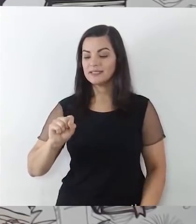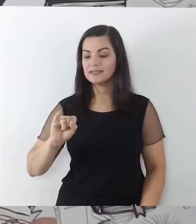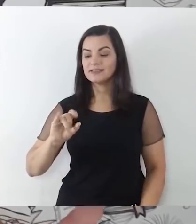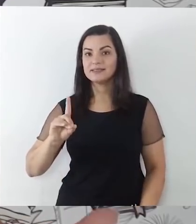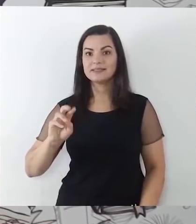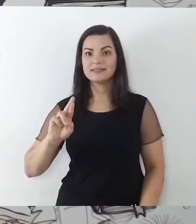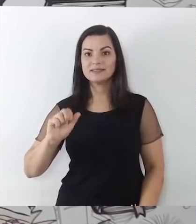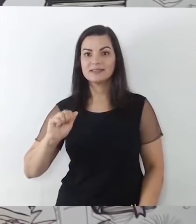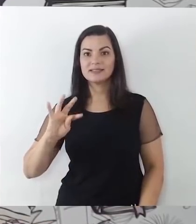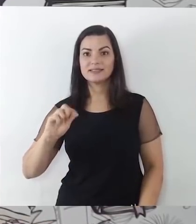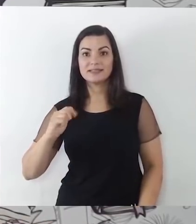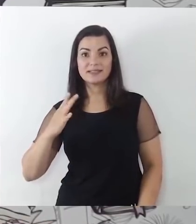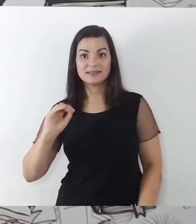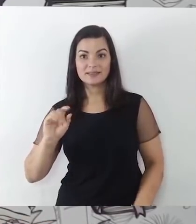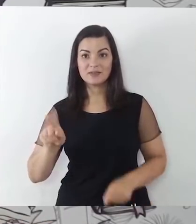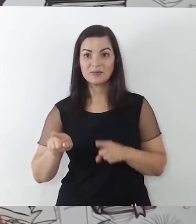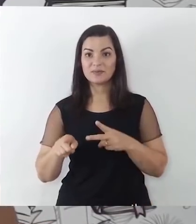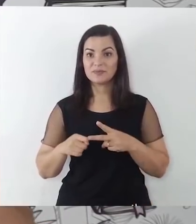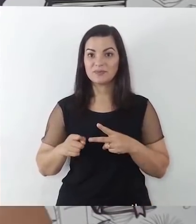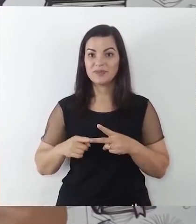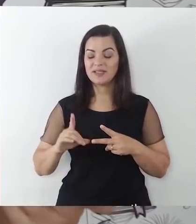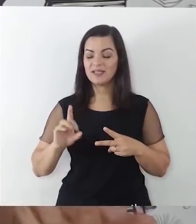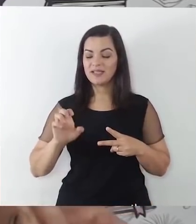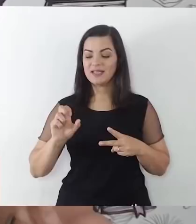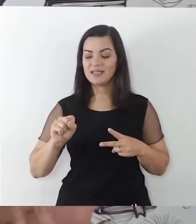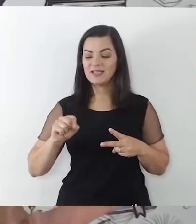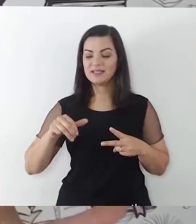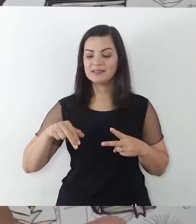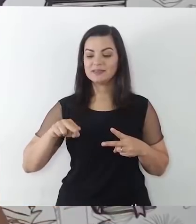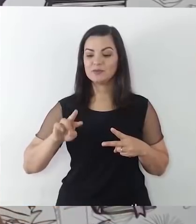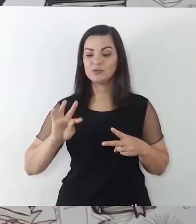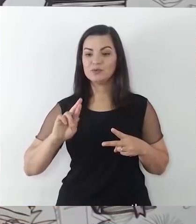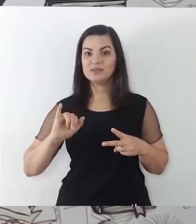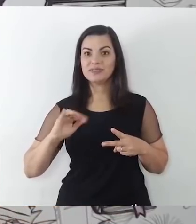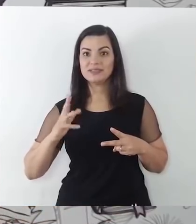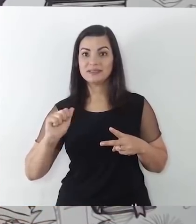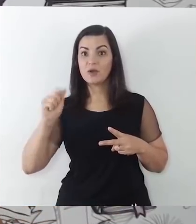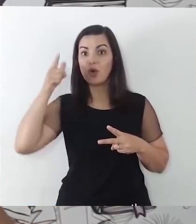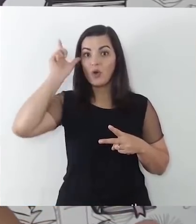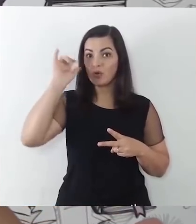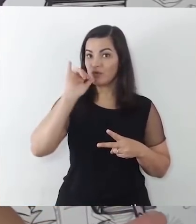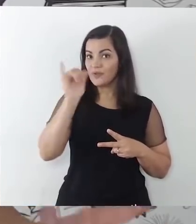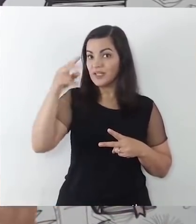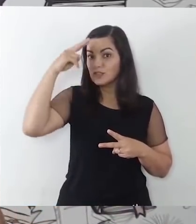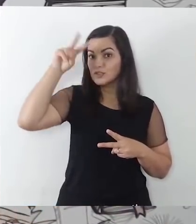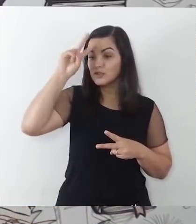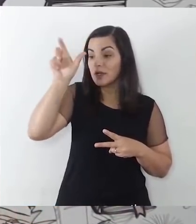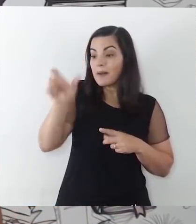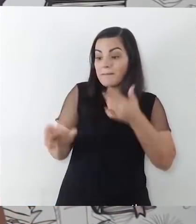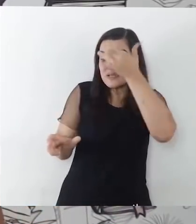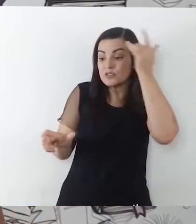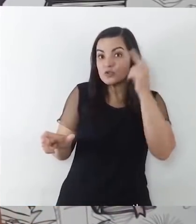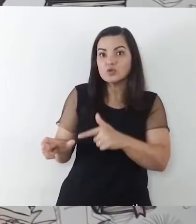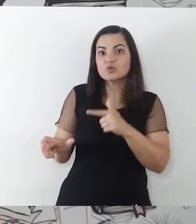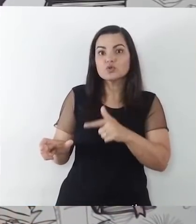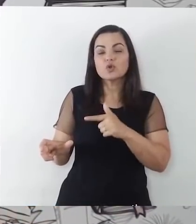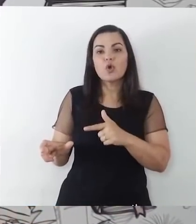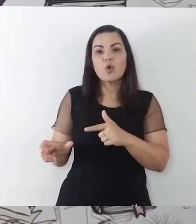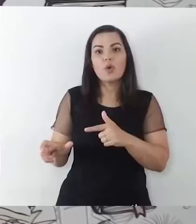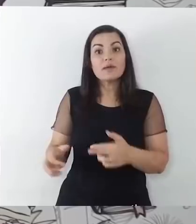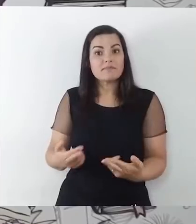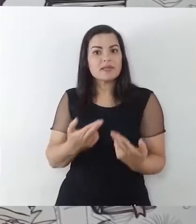semana 2, 3, 4 e 5. A semana 1 é essa